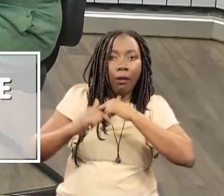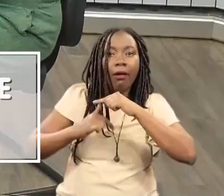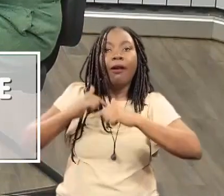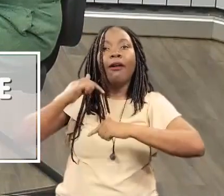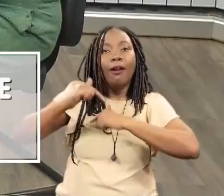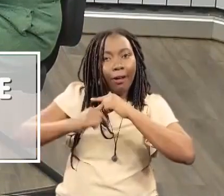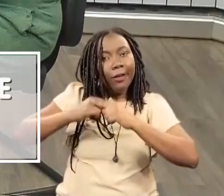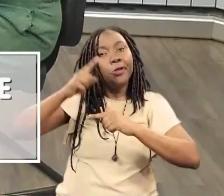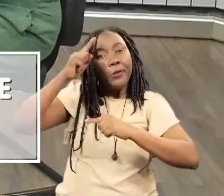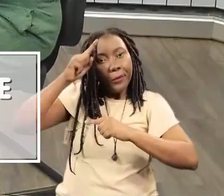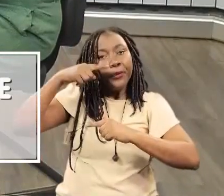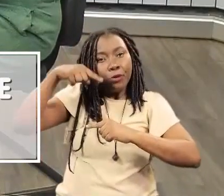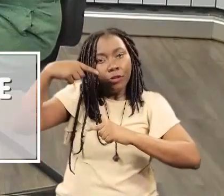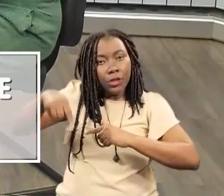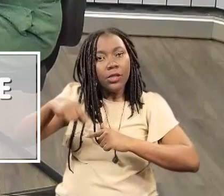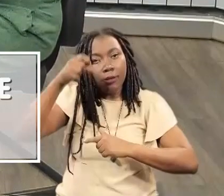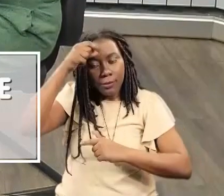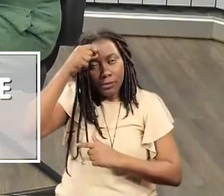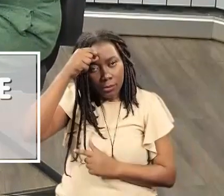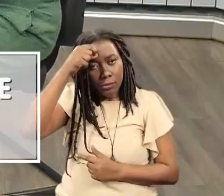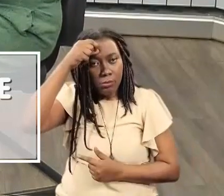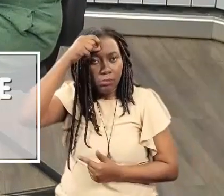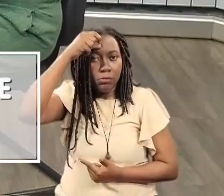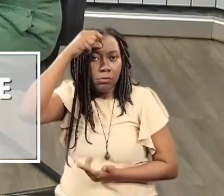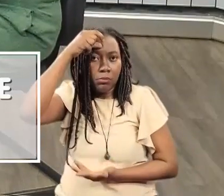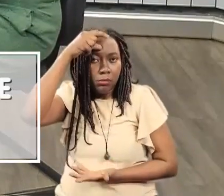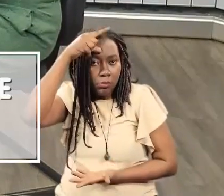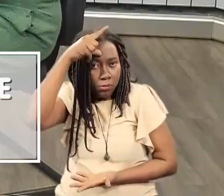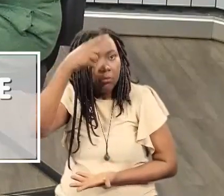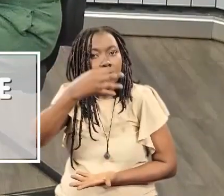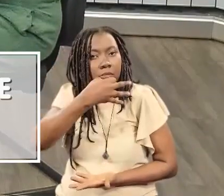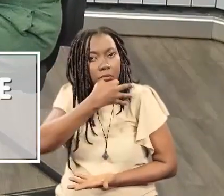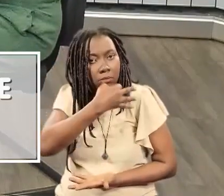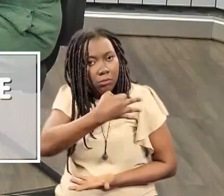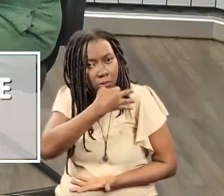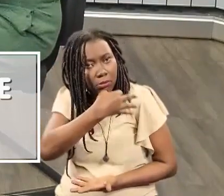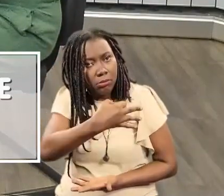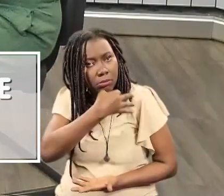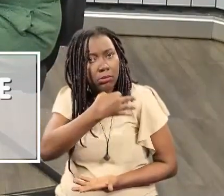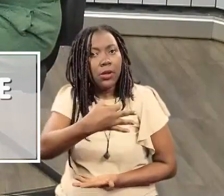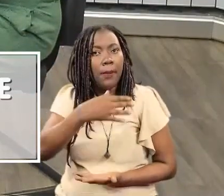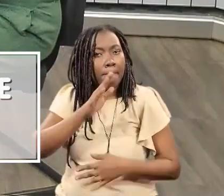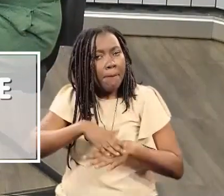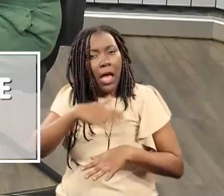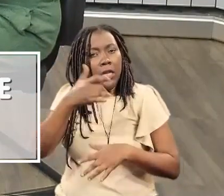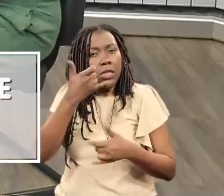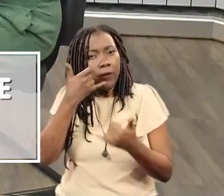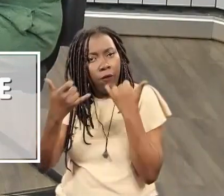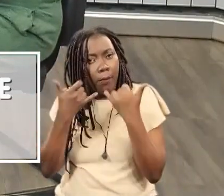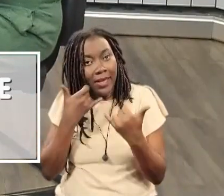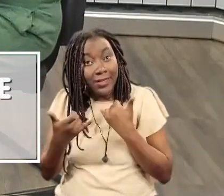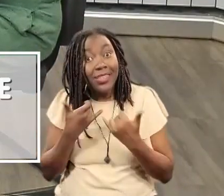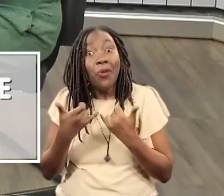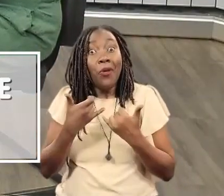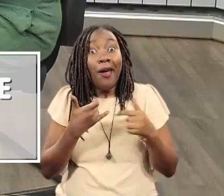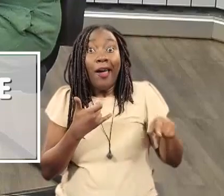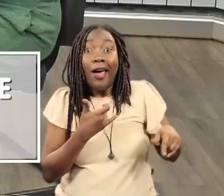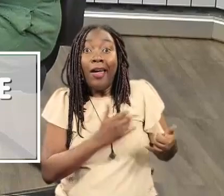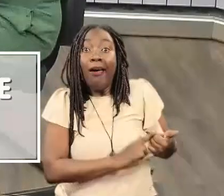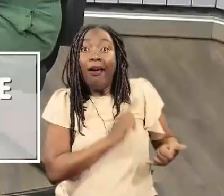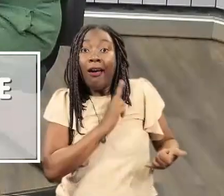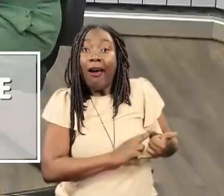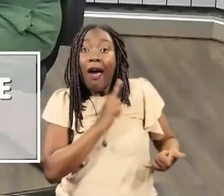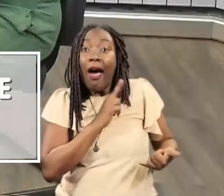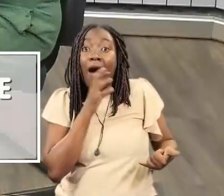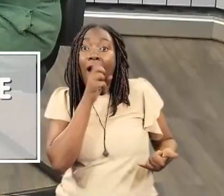gente poder aumentar, né, o nosso ponto de vista, né, ter mais informação. Com essa resposta rápida que nós